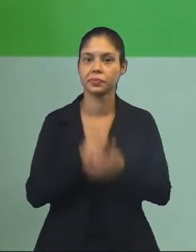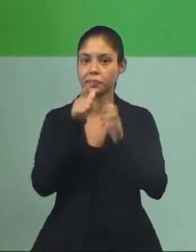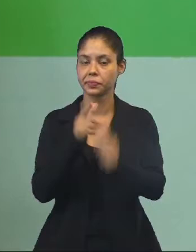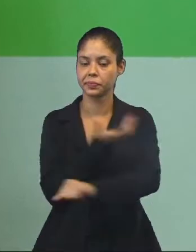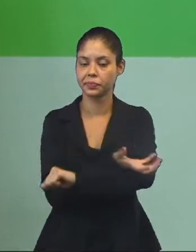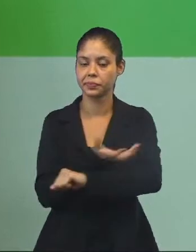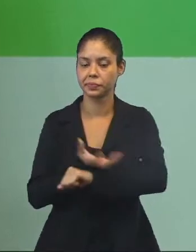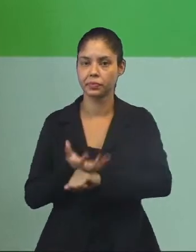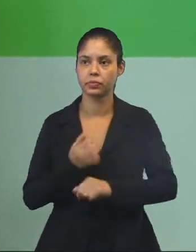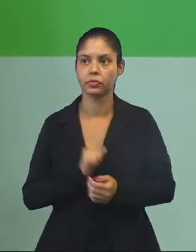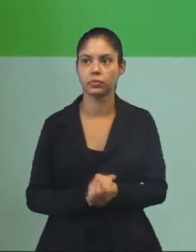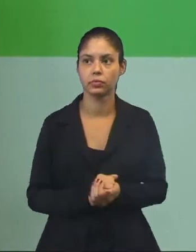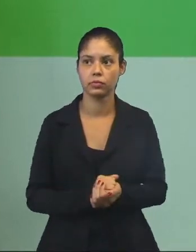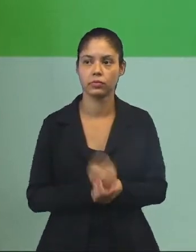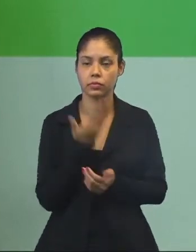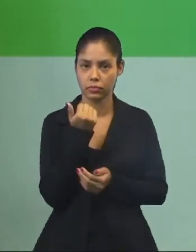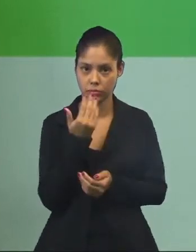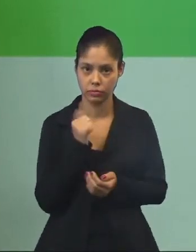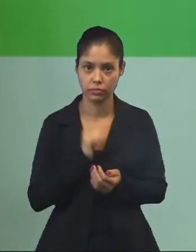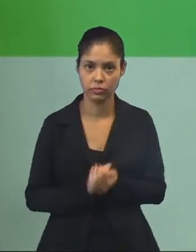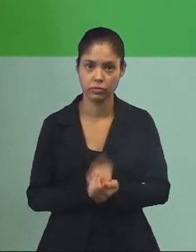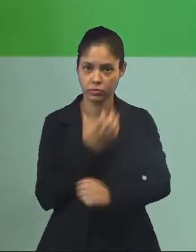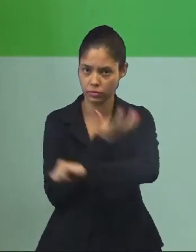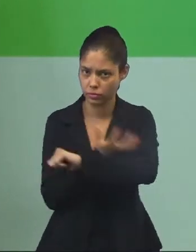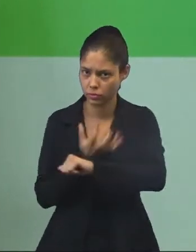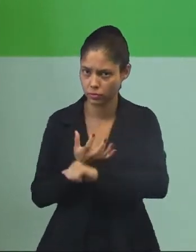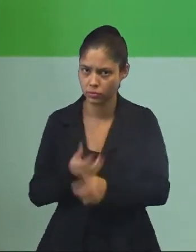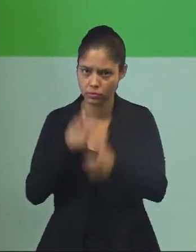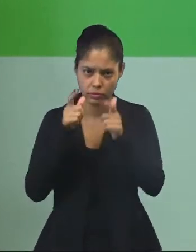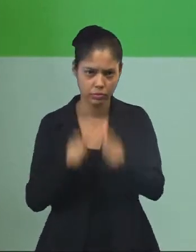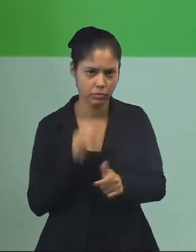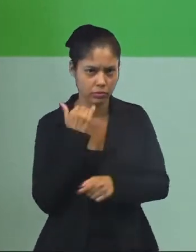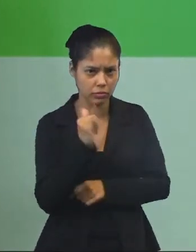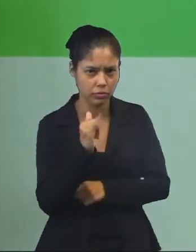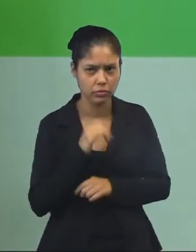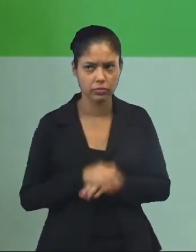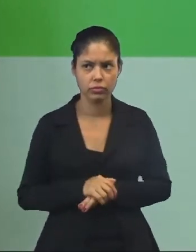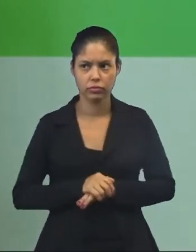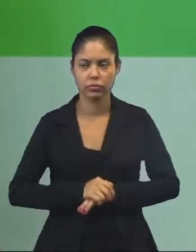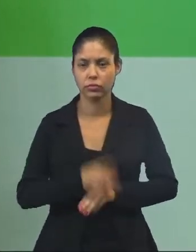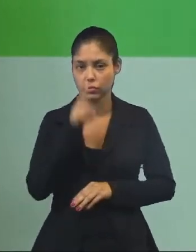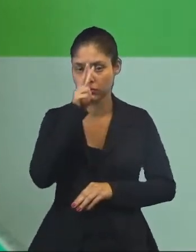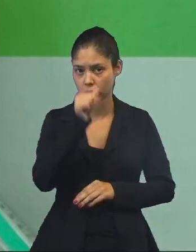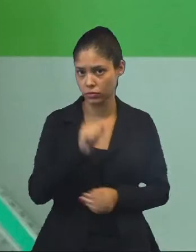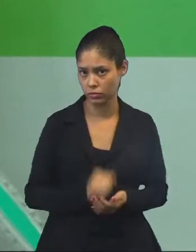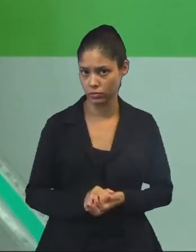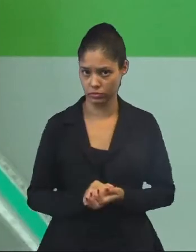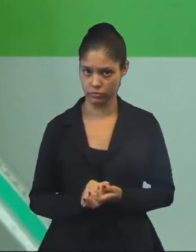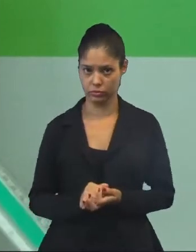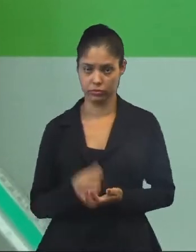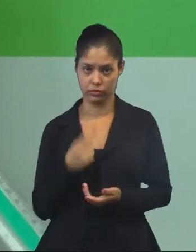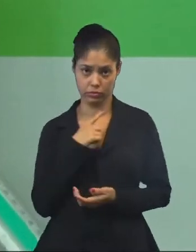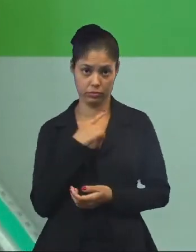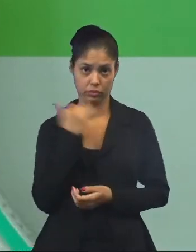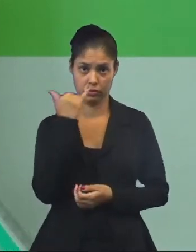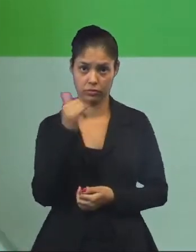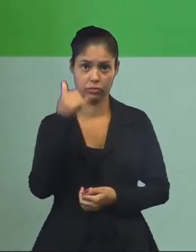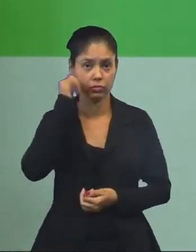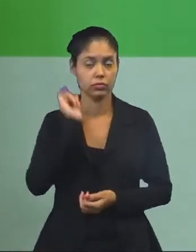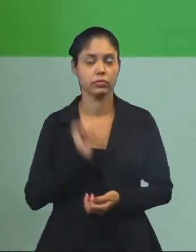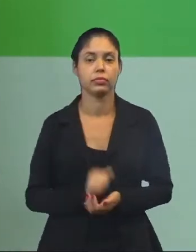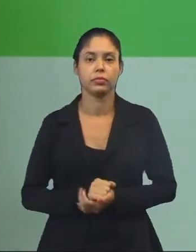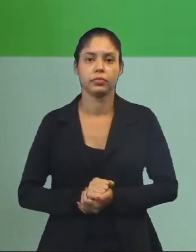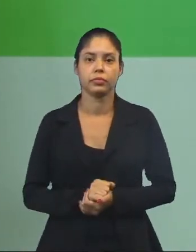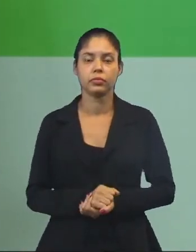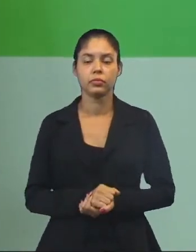onde? Da grama que ele se alimenta. E a energia da grama, então? Para poder ela ficar forte, dar essa energia para o gado e o